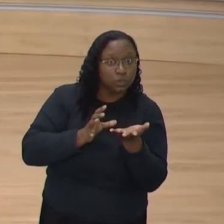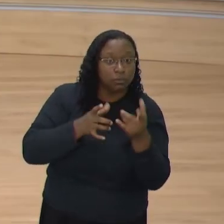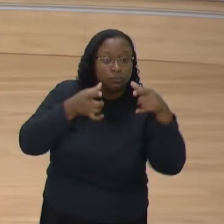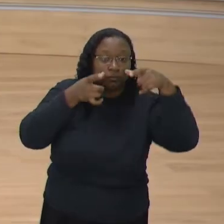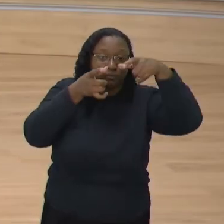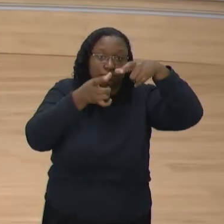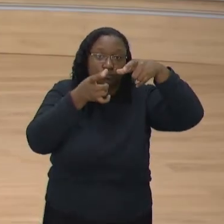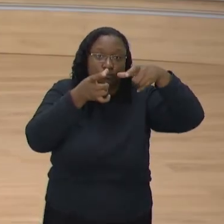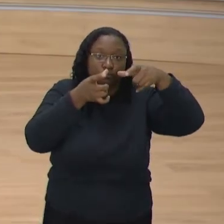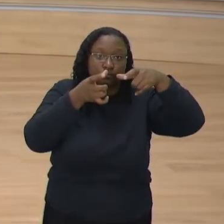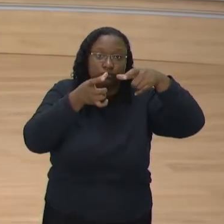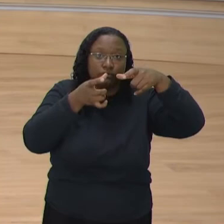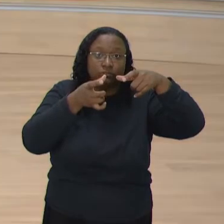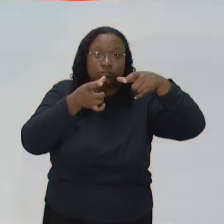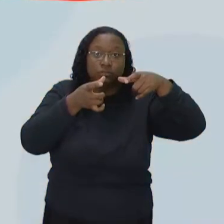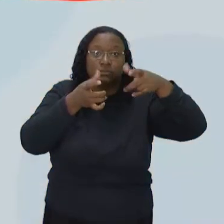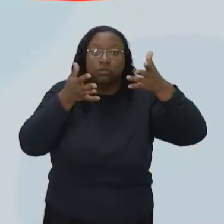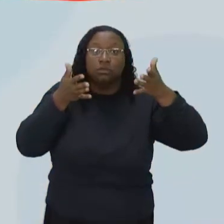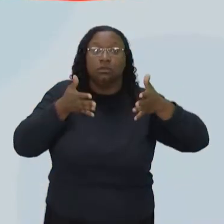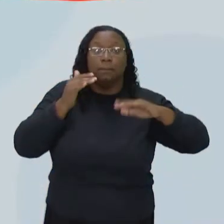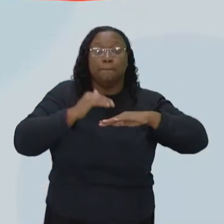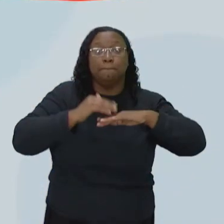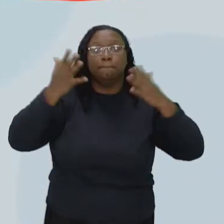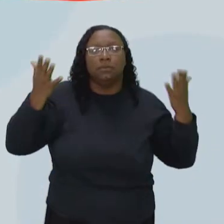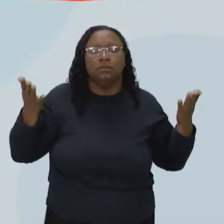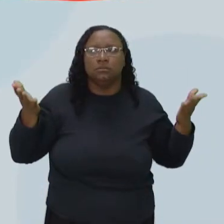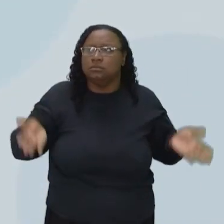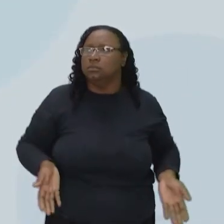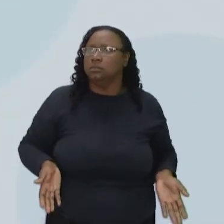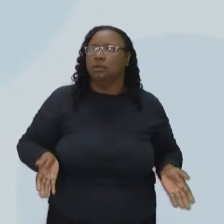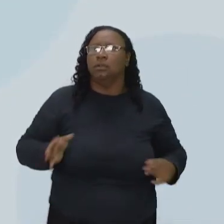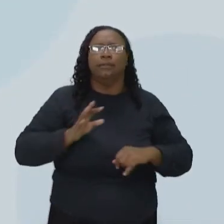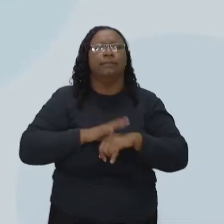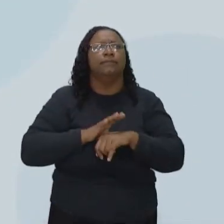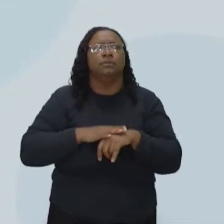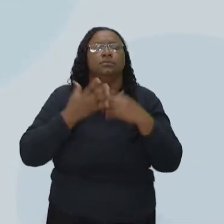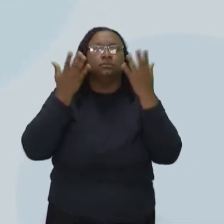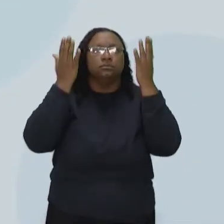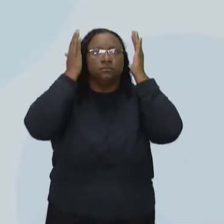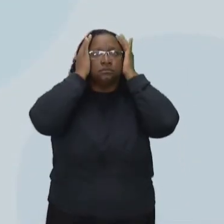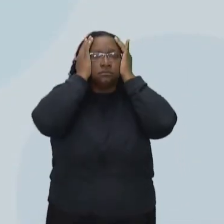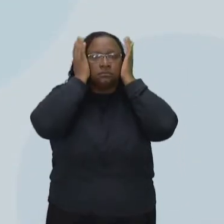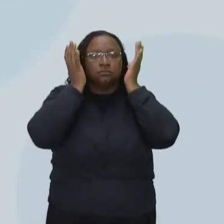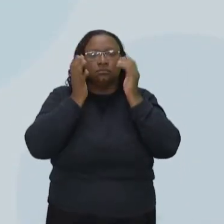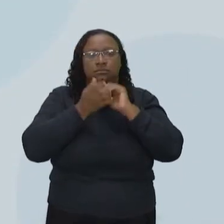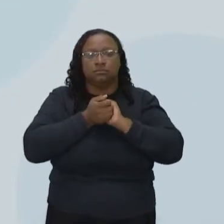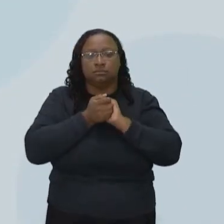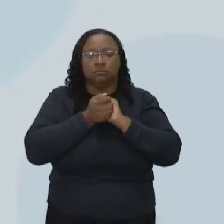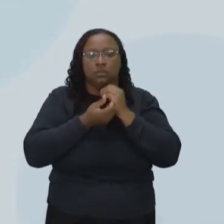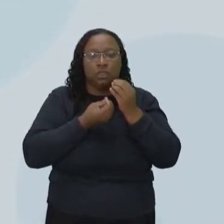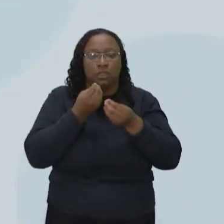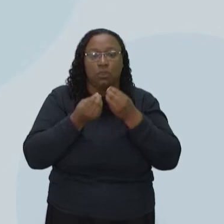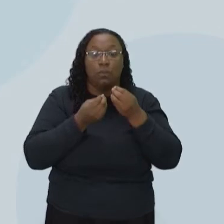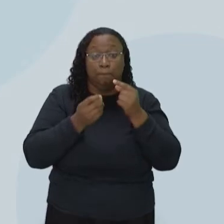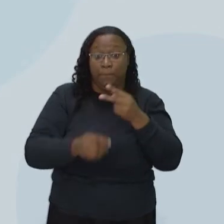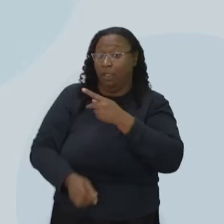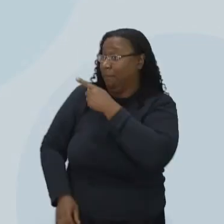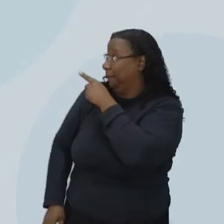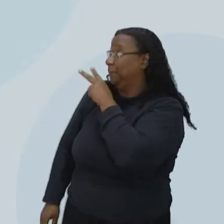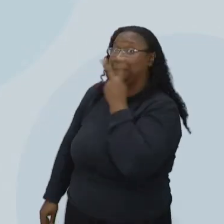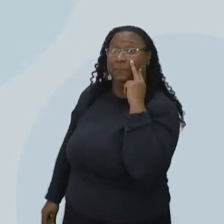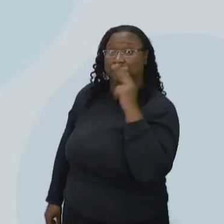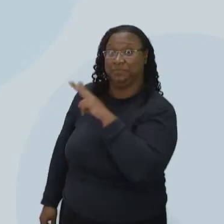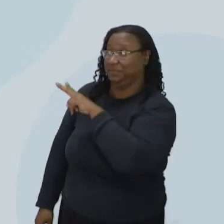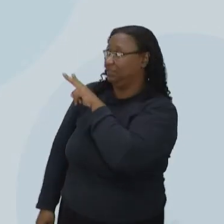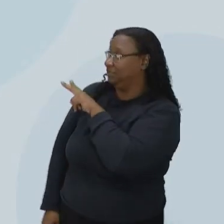mais. E agora, Magno, o que a gente vai fazer? Bom, a gente pode fazer o seguinte. Como que a gente quer fazer aí? Não é